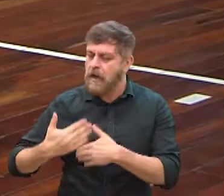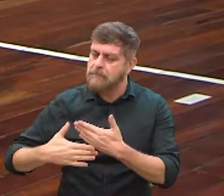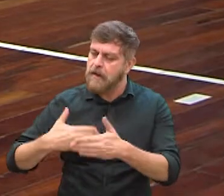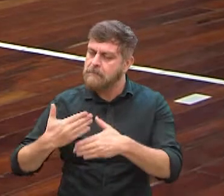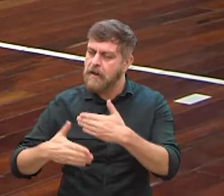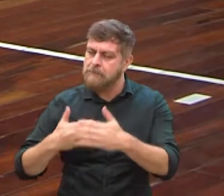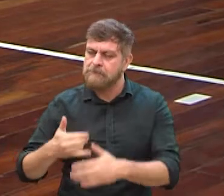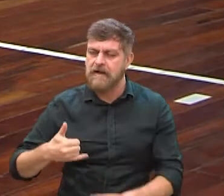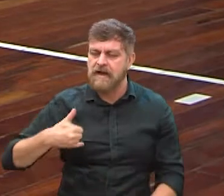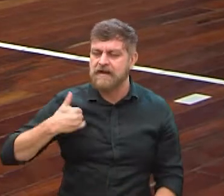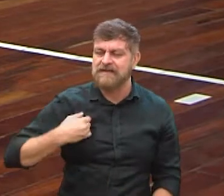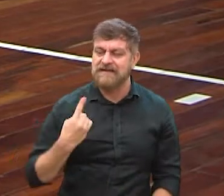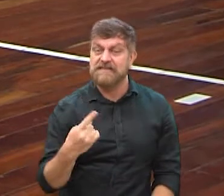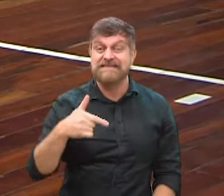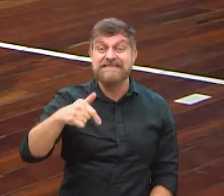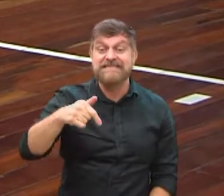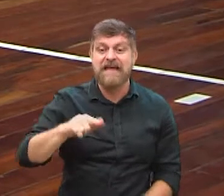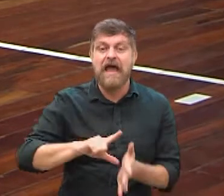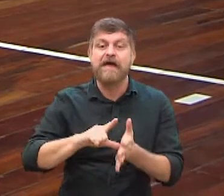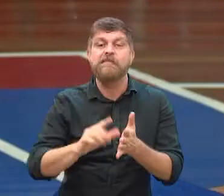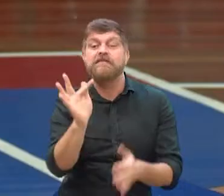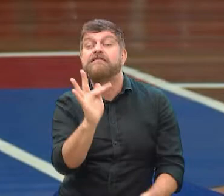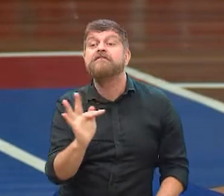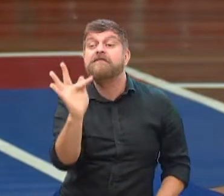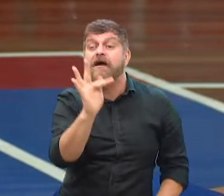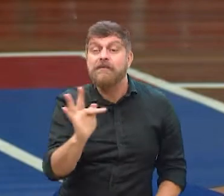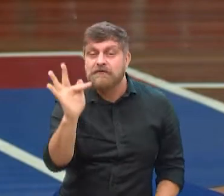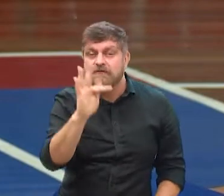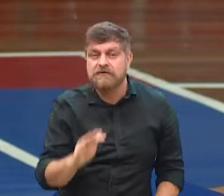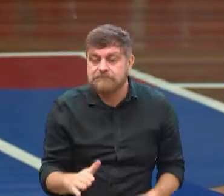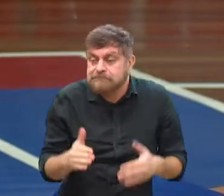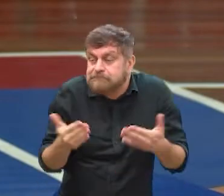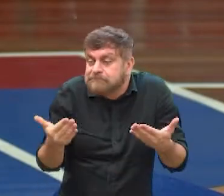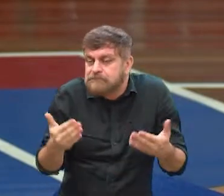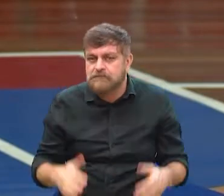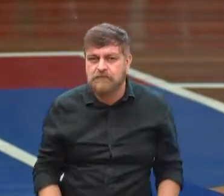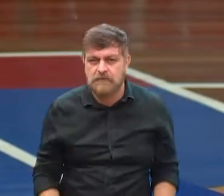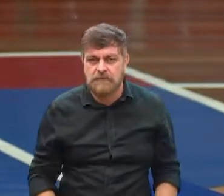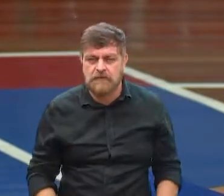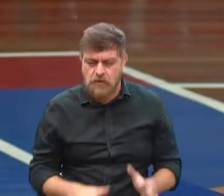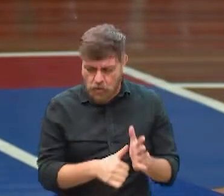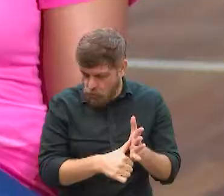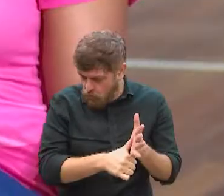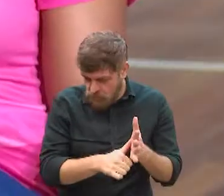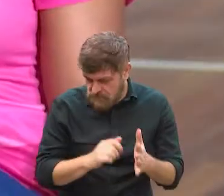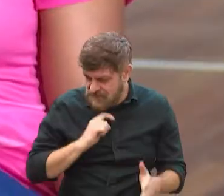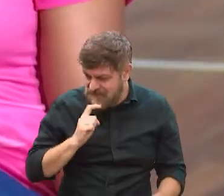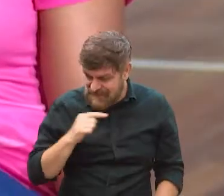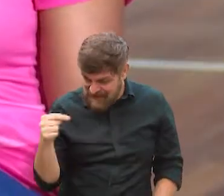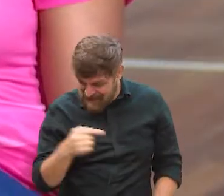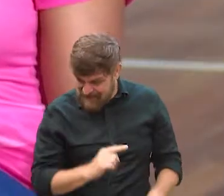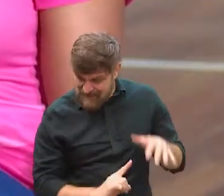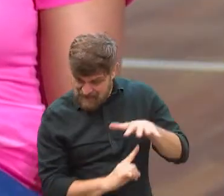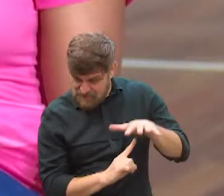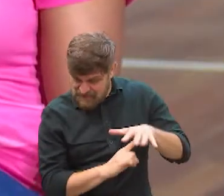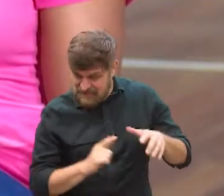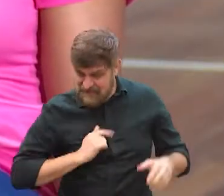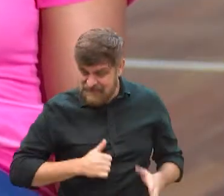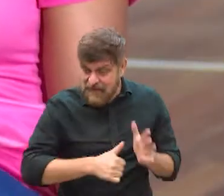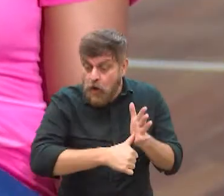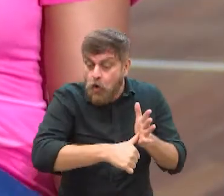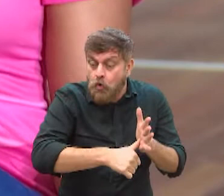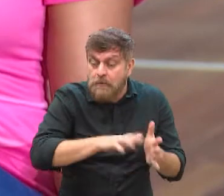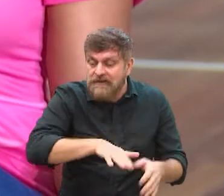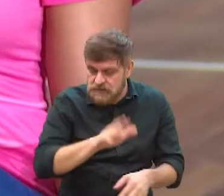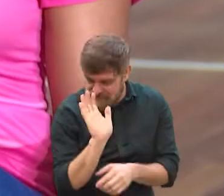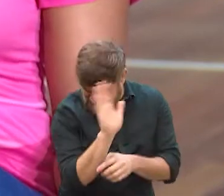passando, 16, 17 anos, chegou a época de faculdade. Você ainda não estava em nenhum clube. Me corrija se estiver errado. Lá no Paraná tem clube de tradição no